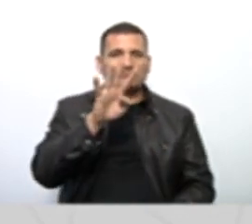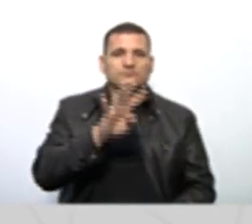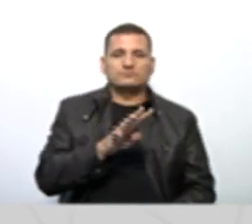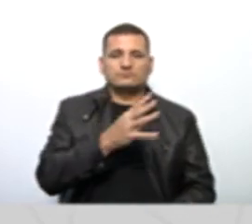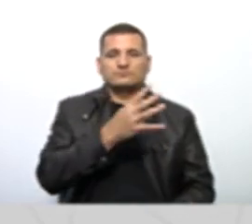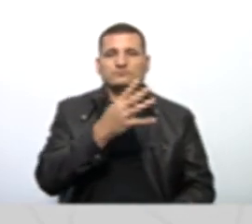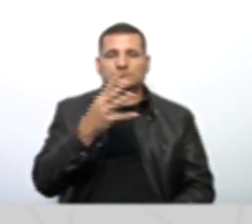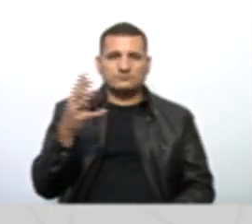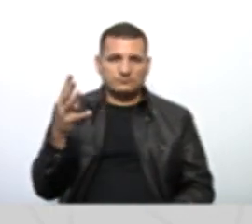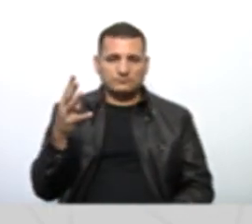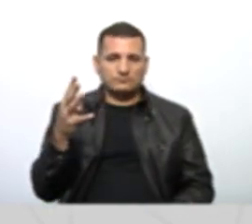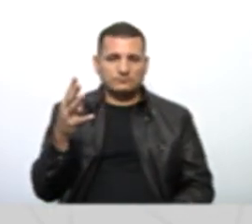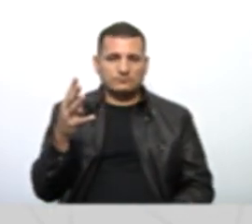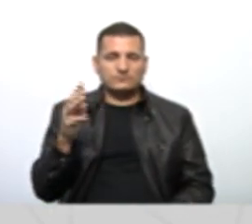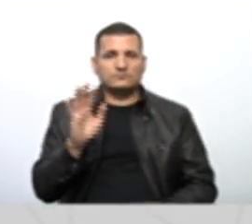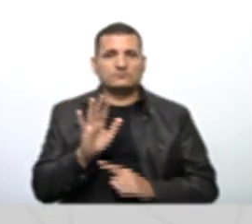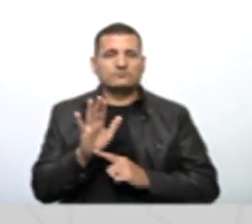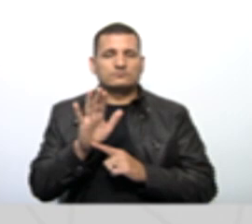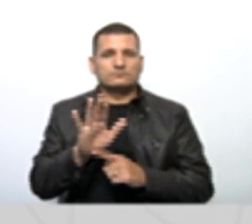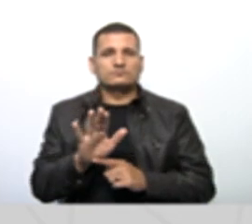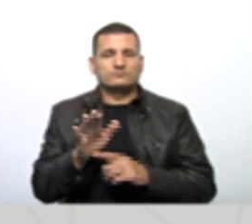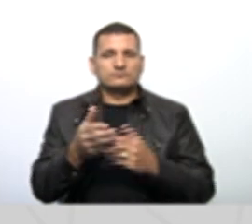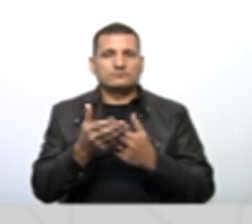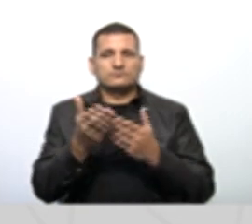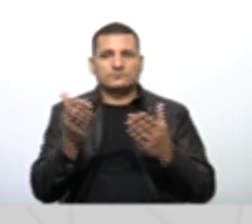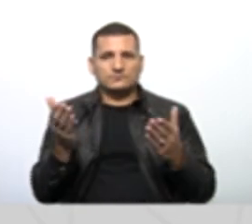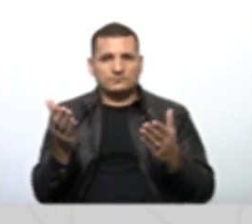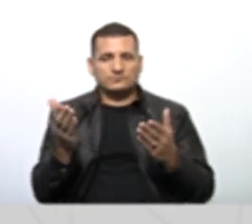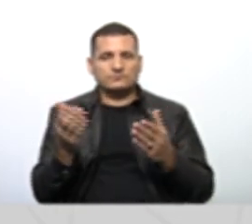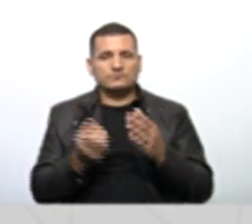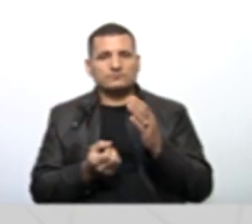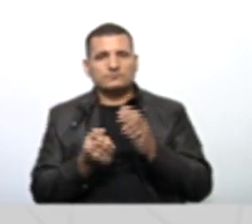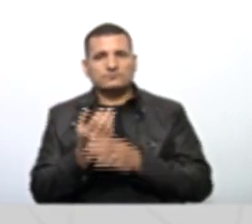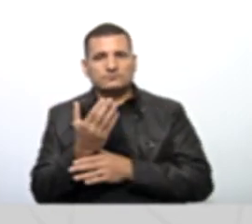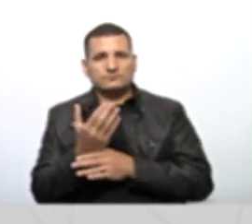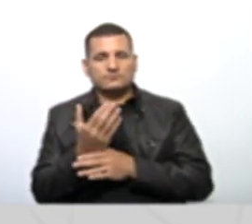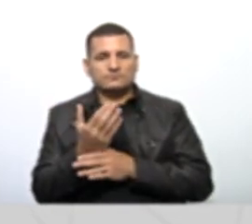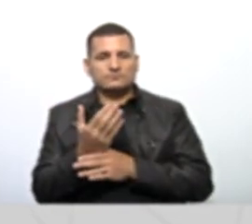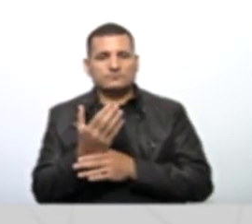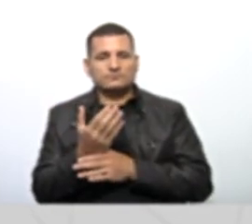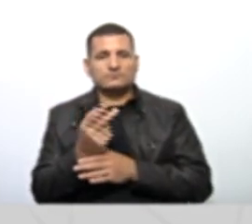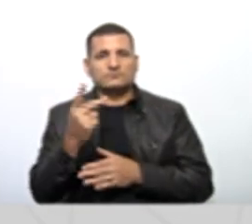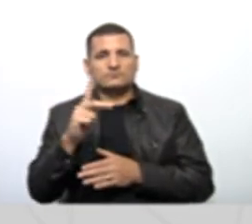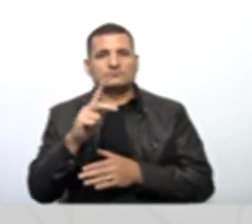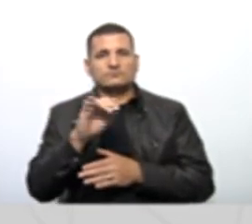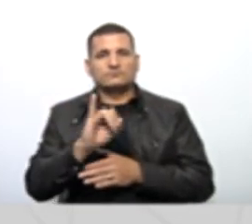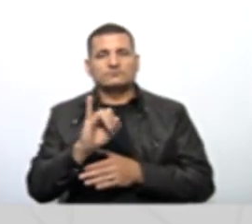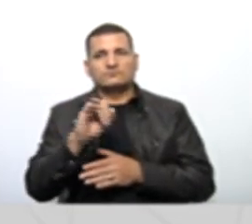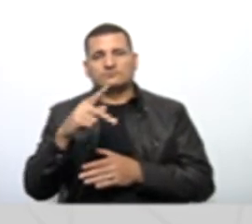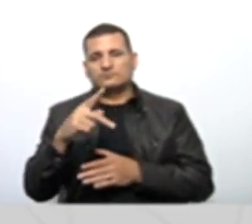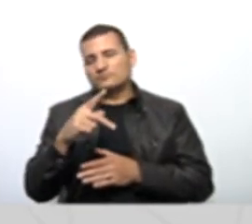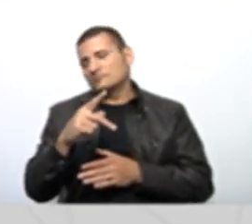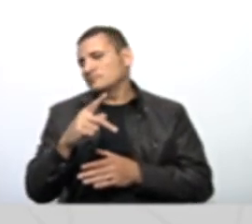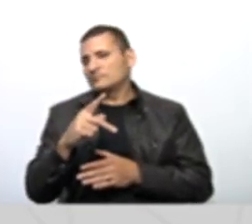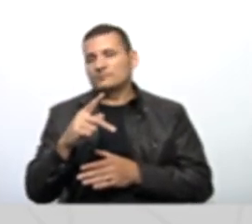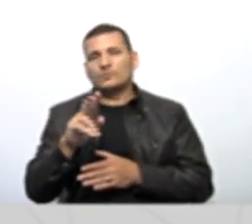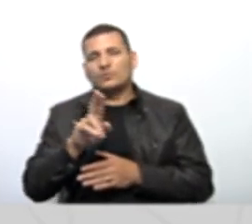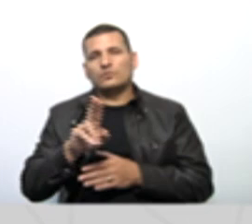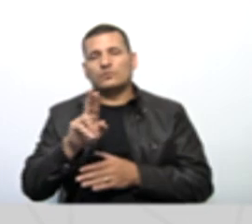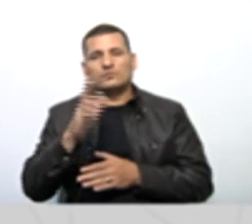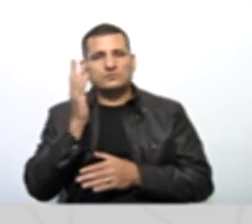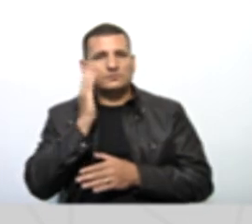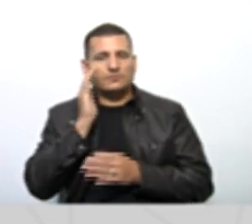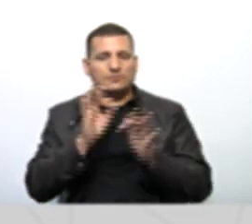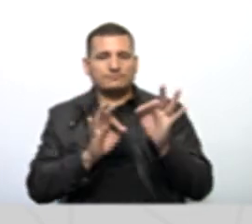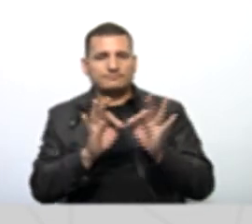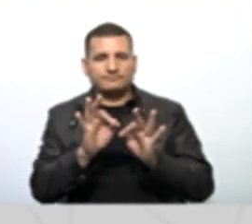pessoas tabelinha vai ajudar muito vocês a criarem né os seus endereços ip utilizado em saber como é que monta